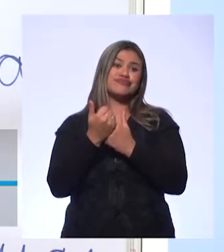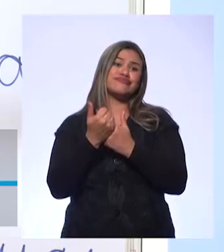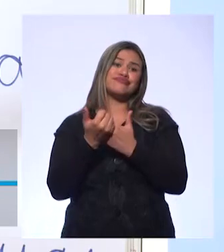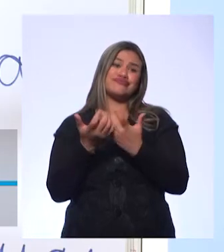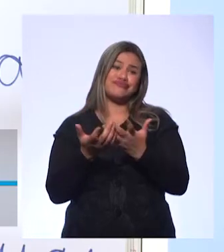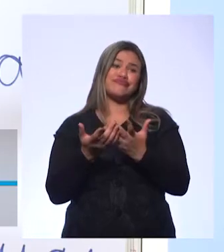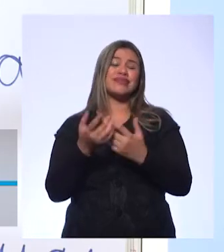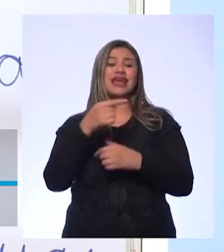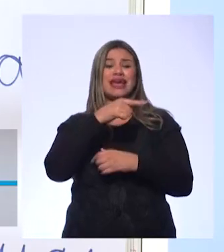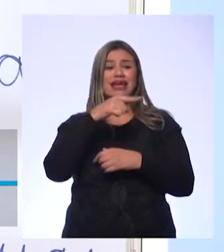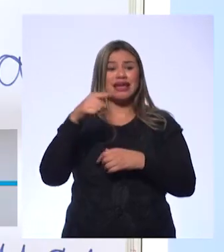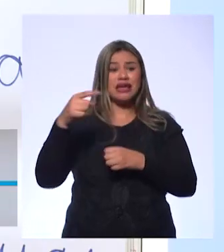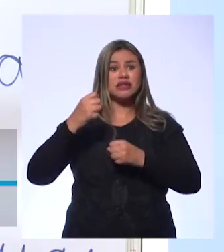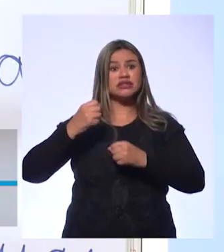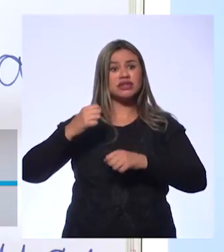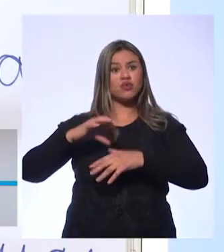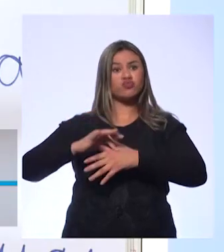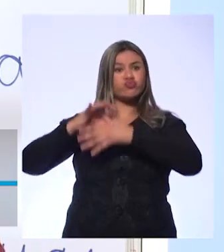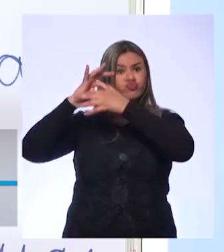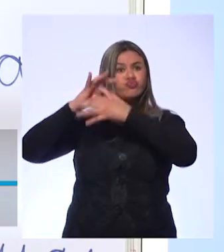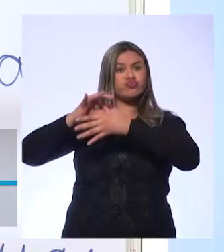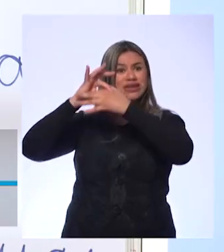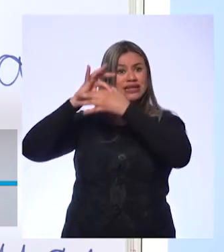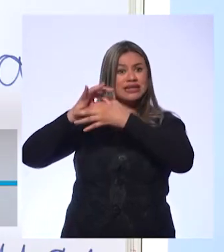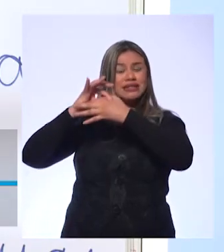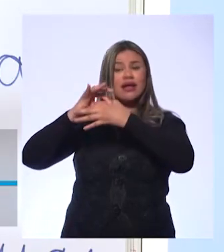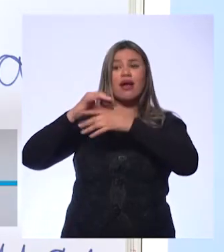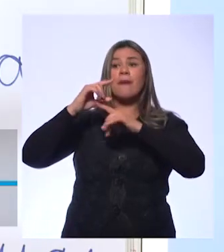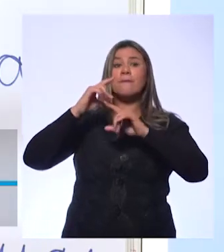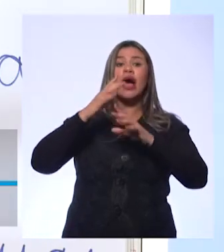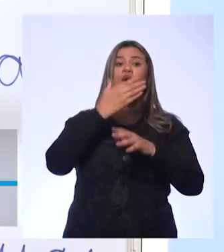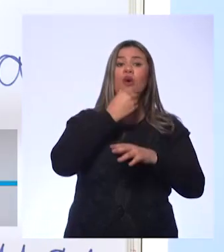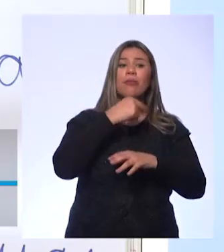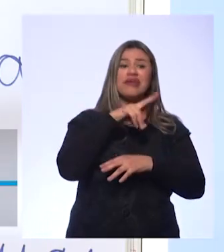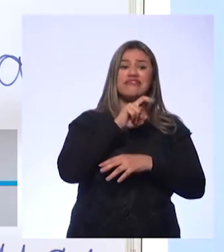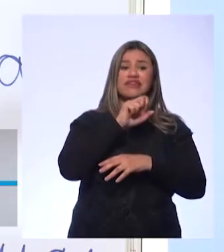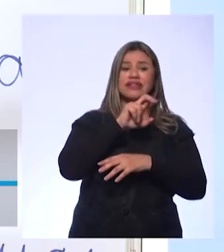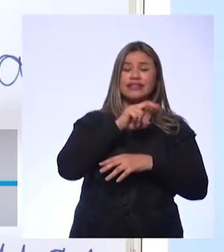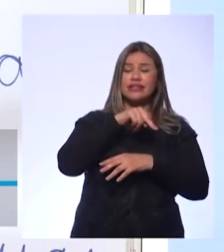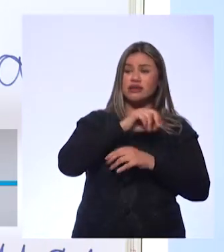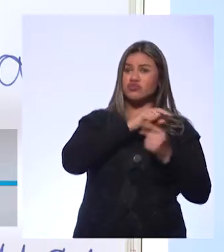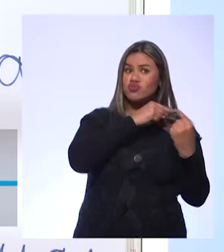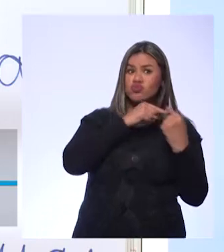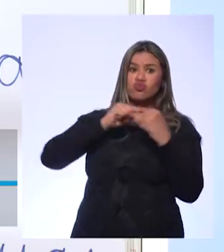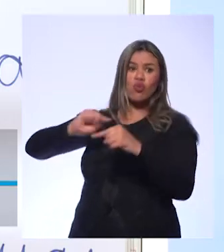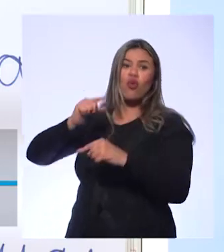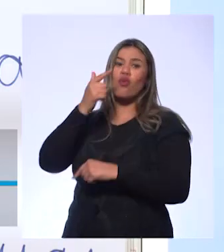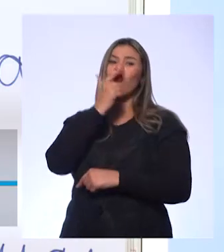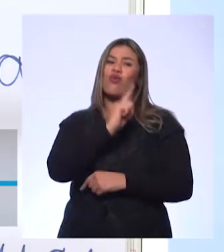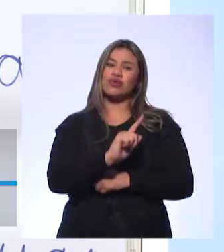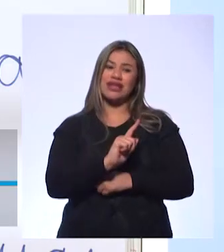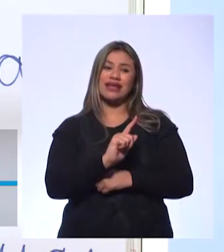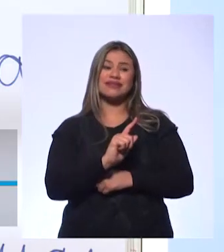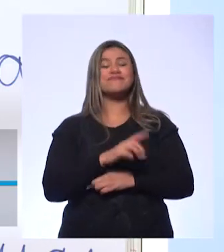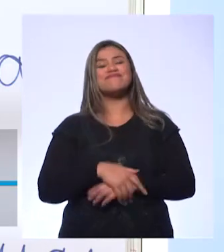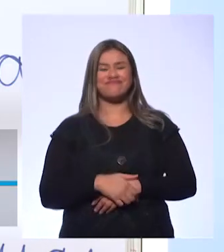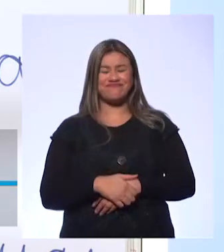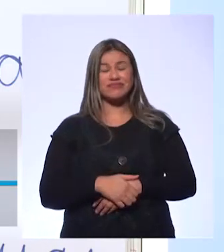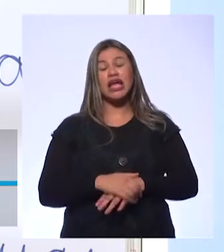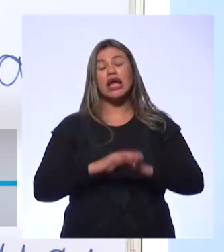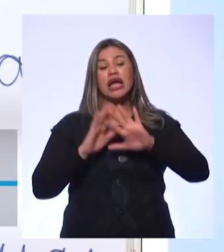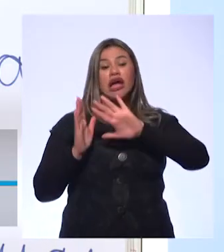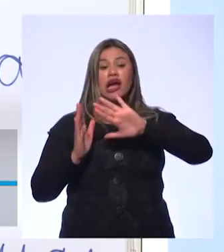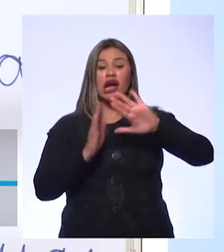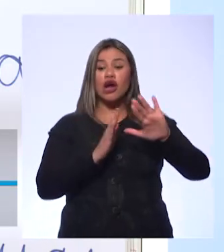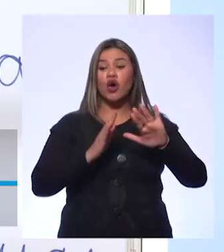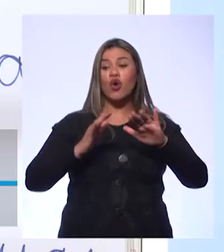mas eles são derrubados por Venâncio Aires e o Paraguai ele quer garantir uma saída pelo mar então ele se a Lia com quem está no